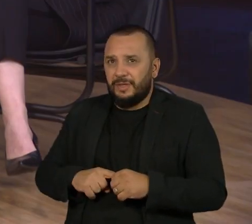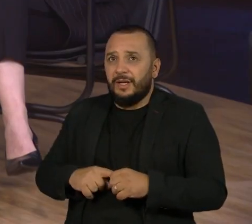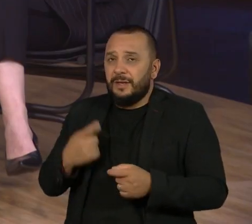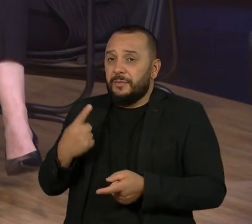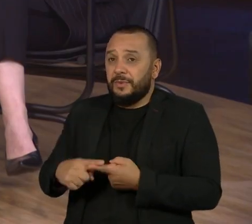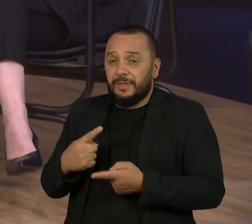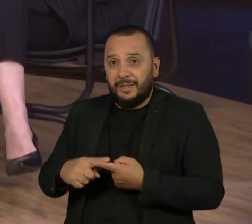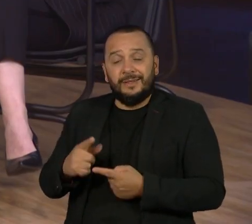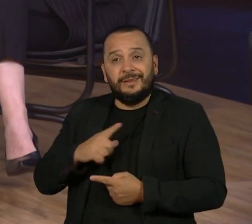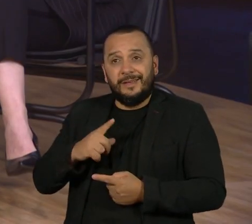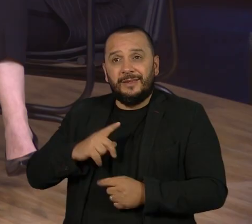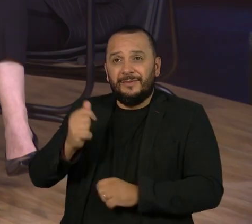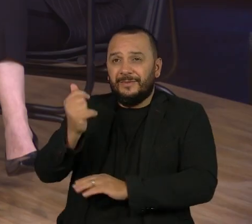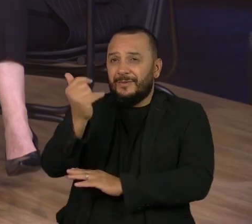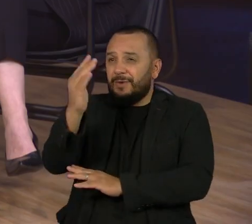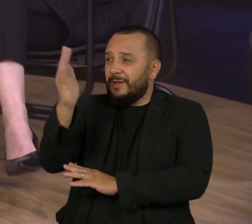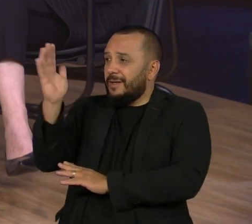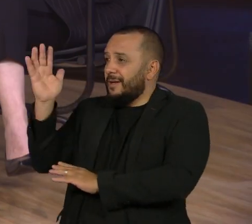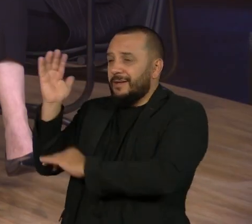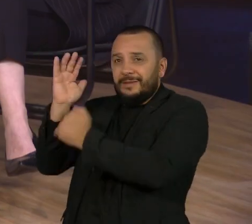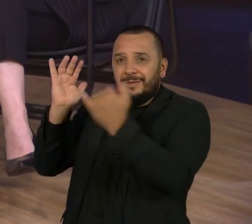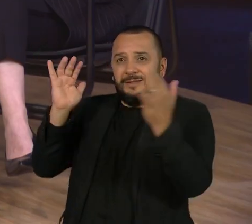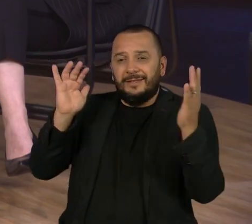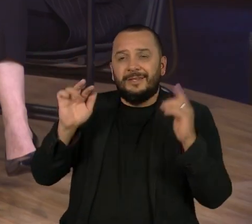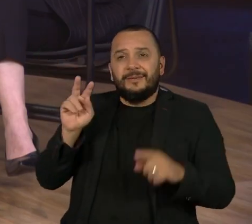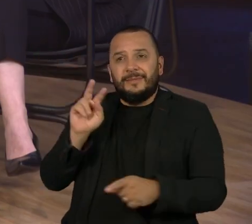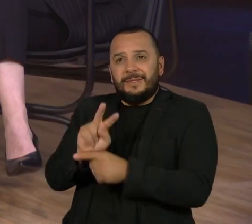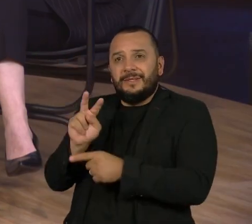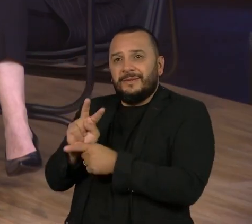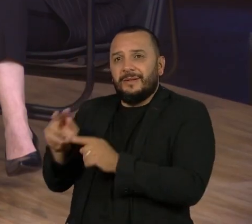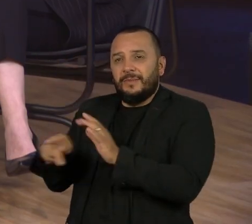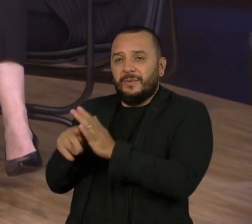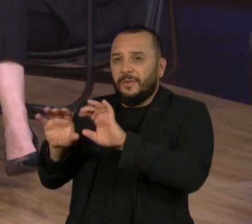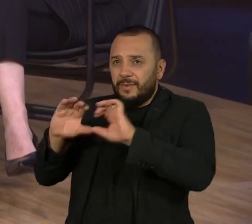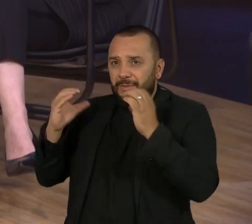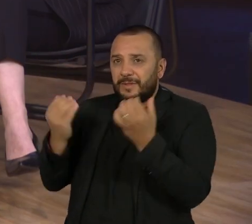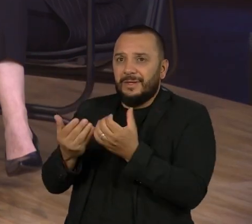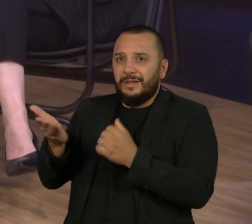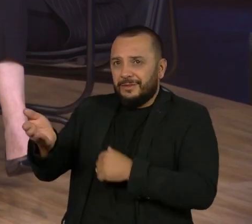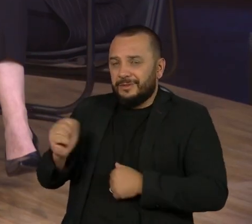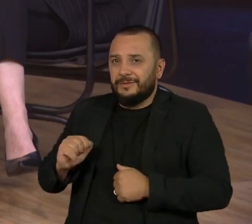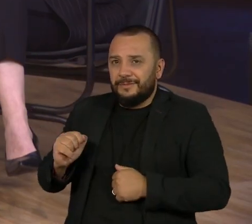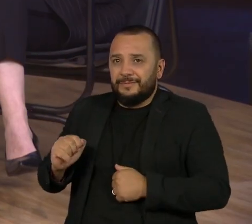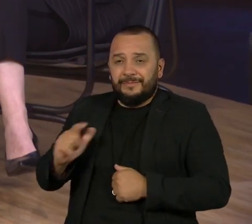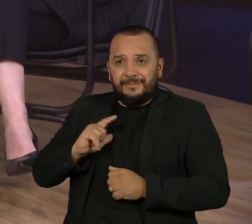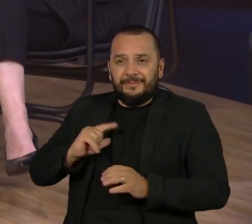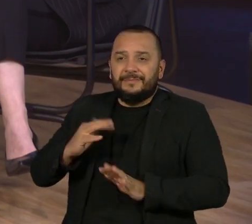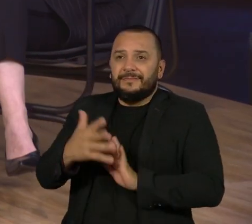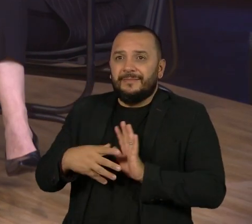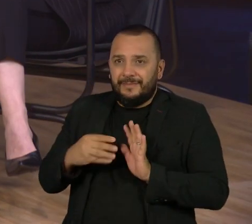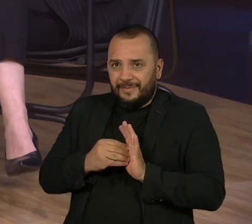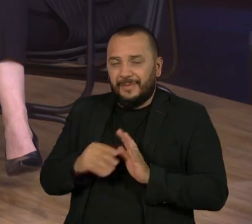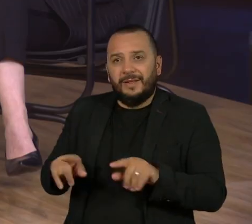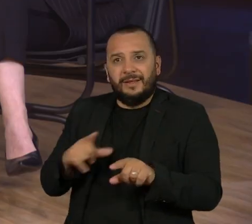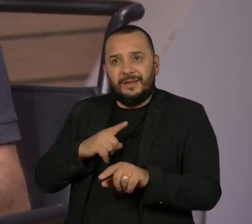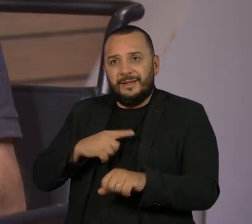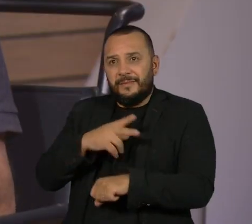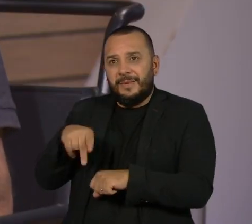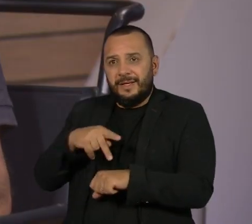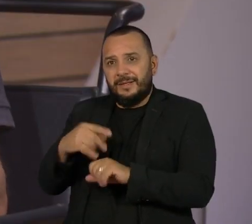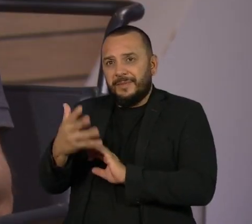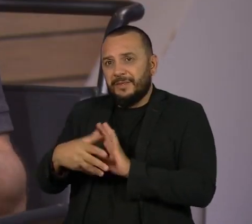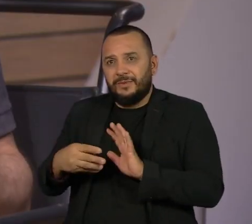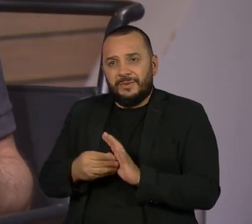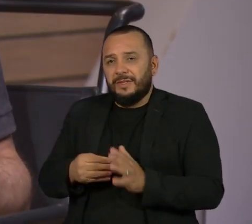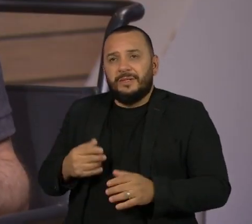toda essa floresta que foi preservada por essas comunidades, que ainda a gente tem na Amazônia, em todos os países da Amazônia, e que